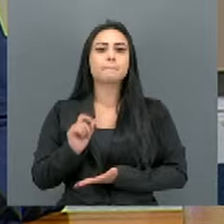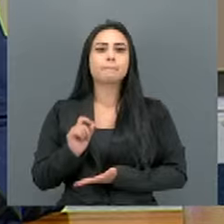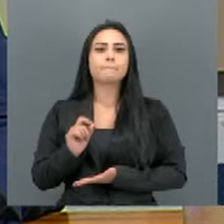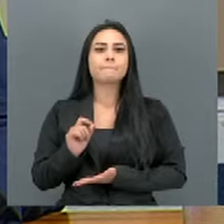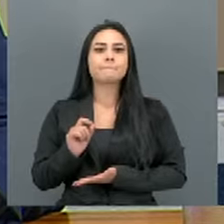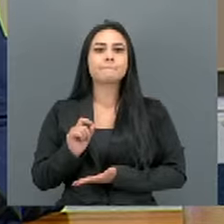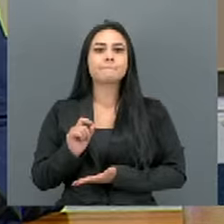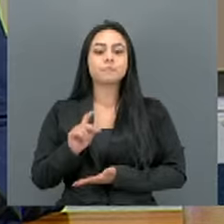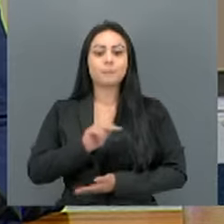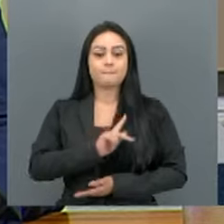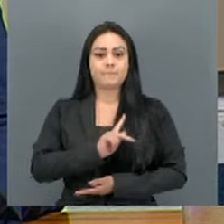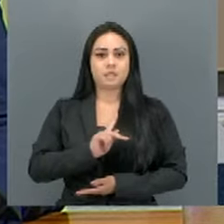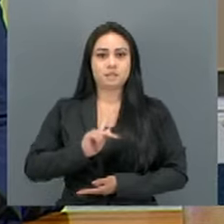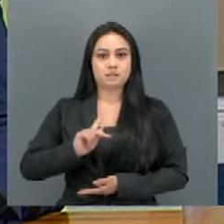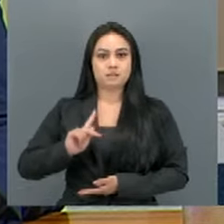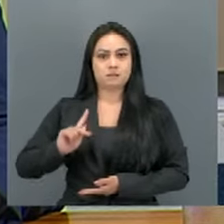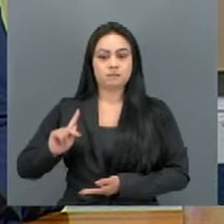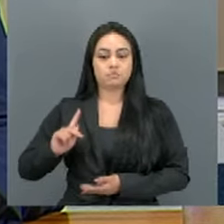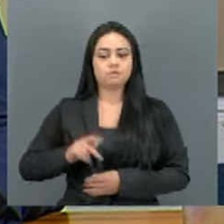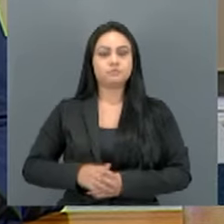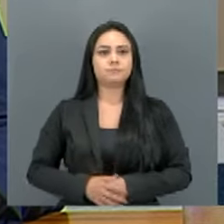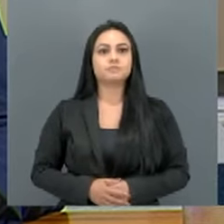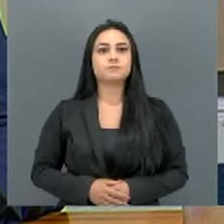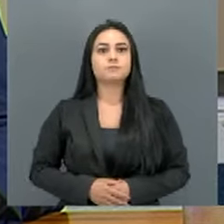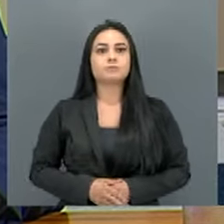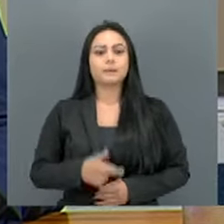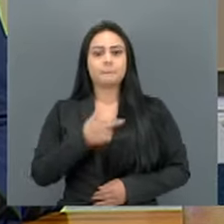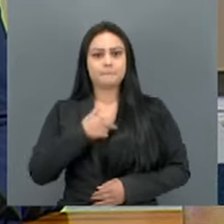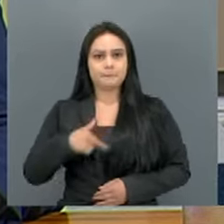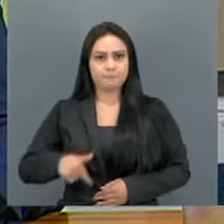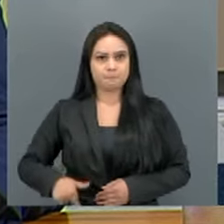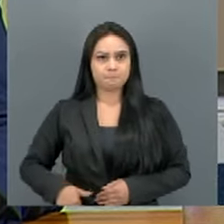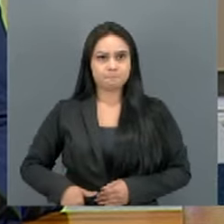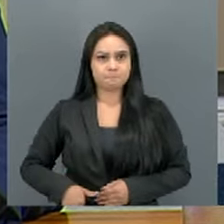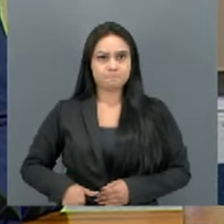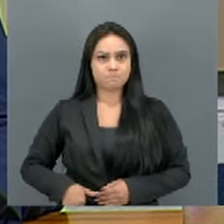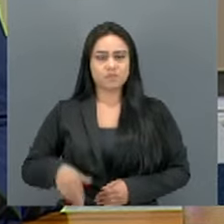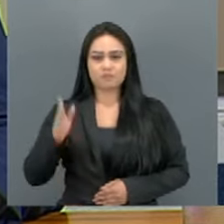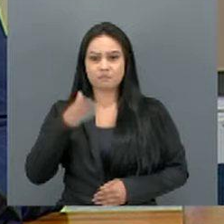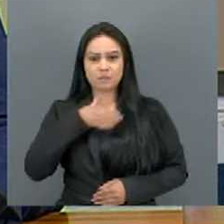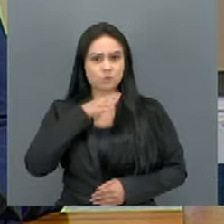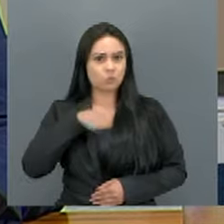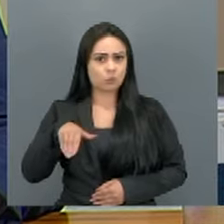do senhor presidente da República, que vetou,